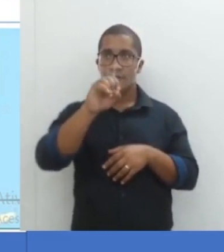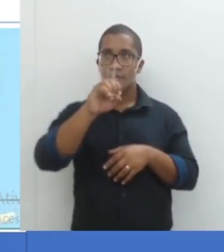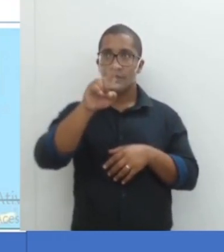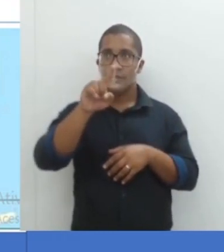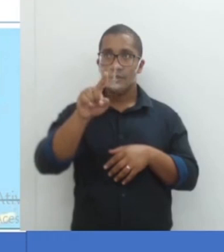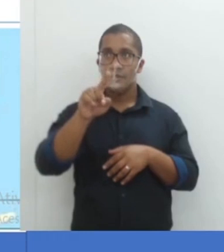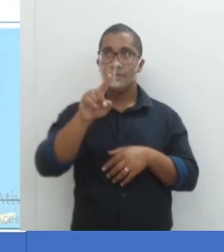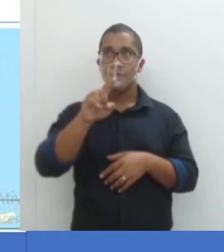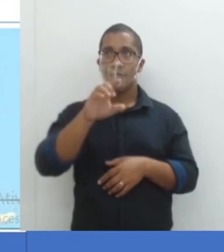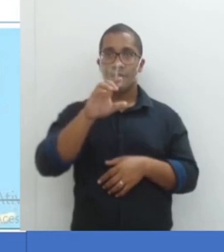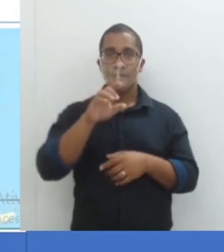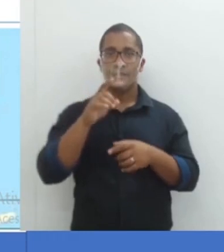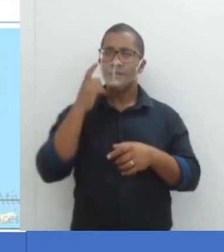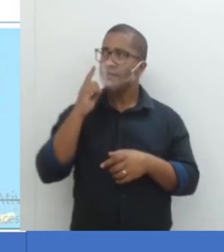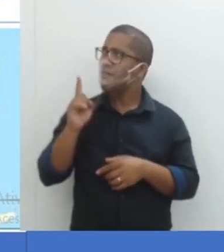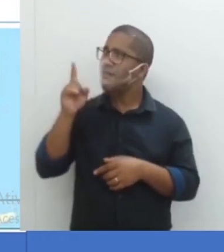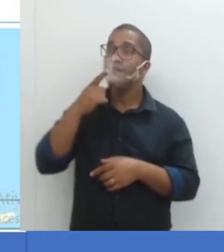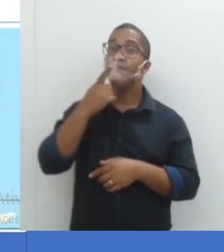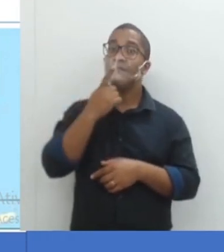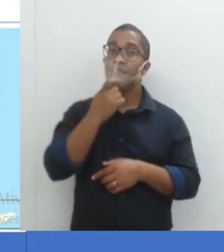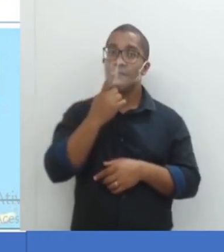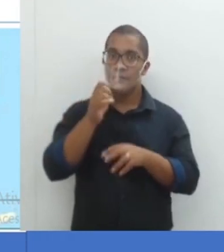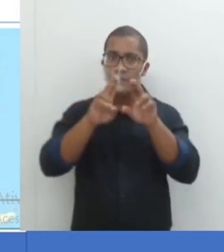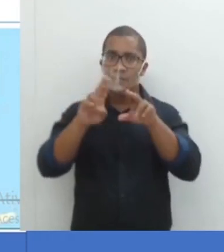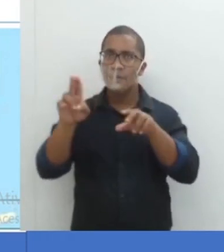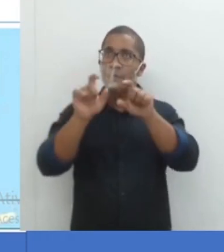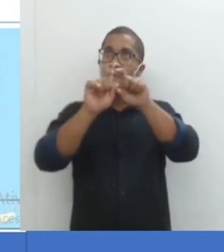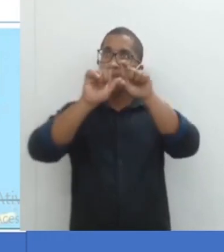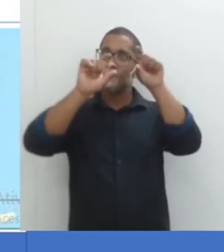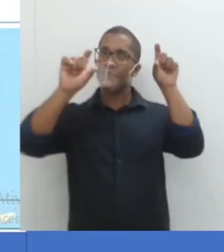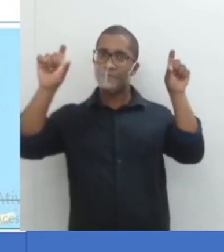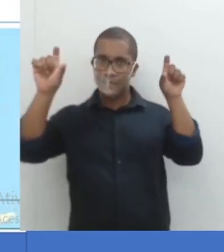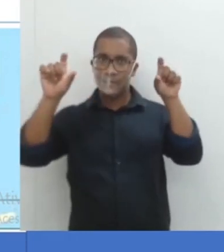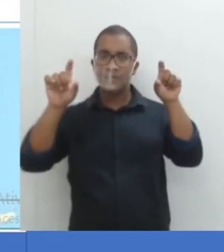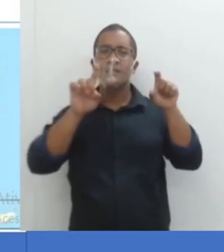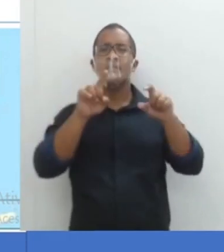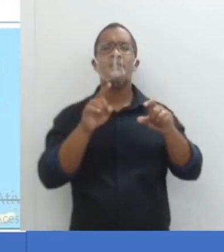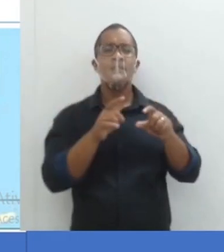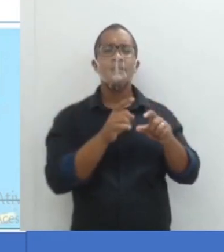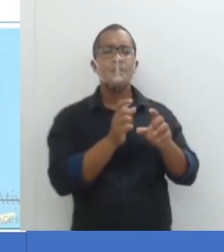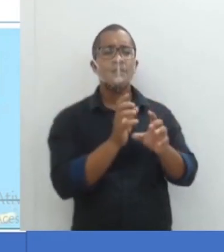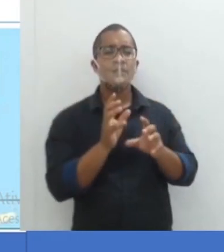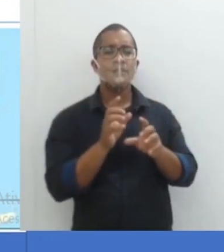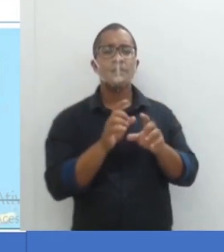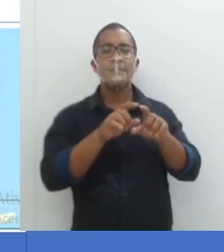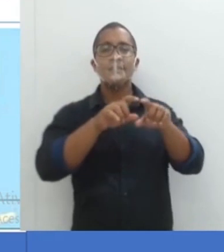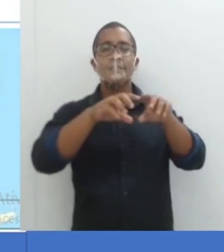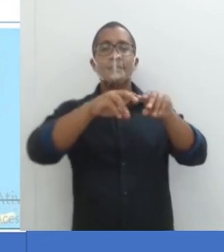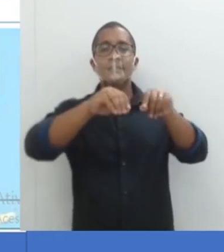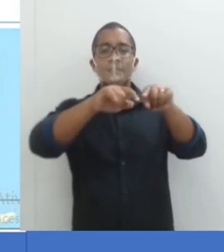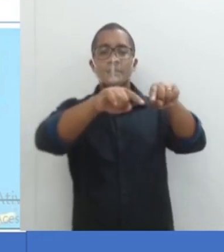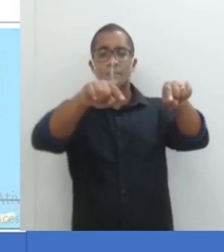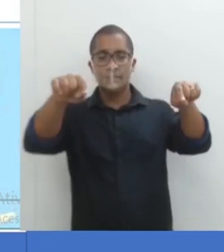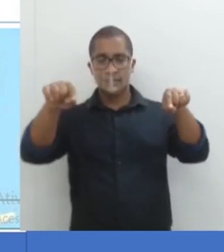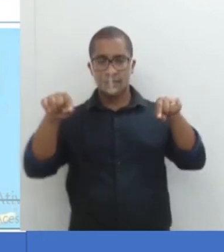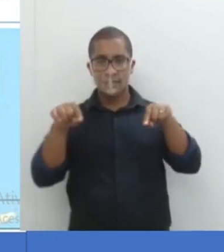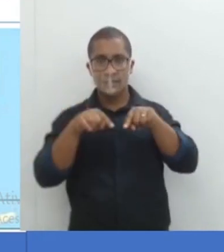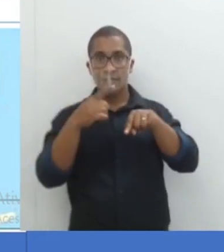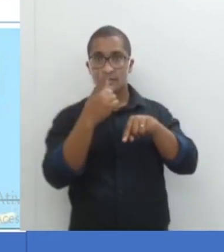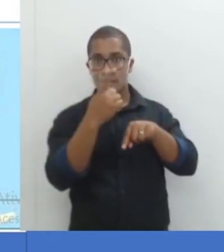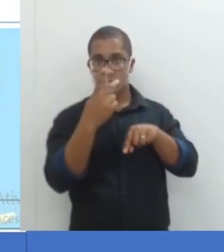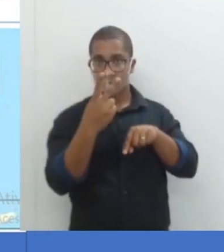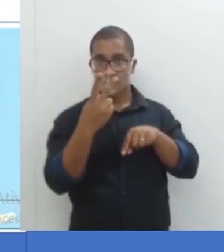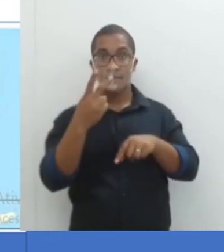Carnijó e Formiô, né, equivalente a 12 mil hectares, tá certo? Uma área indígena,